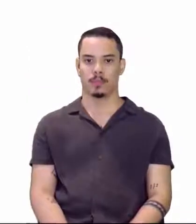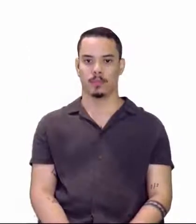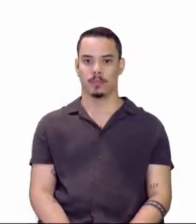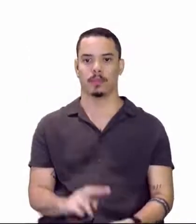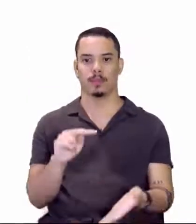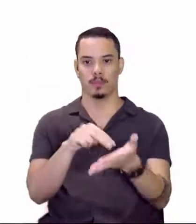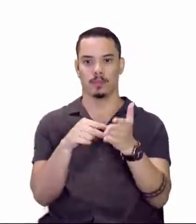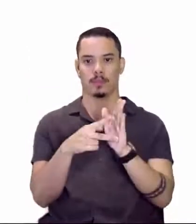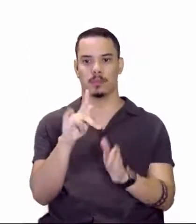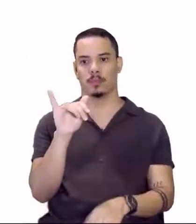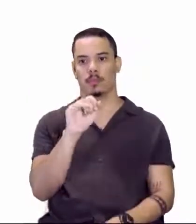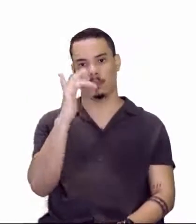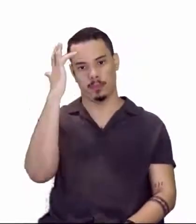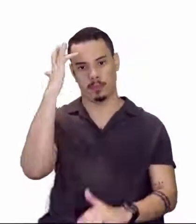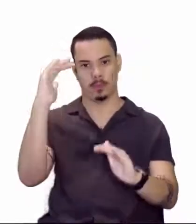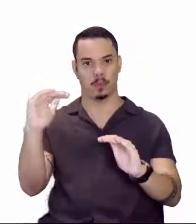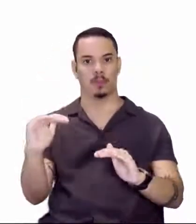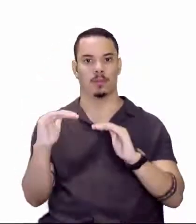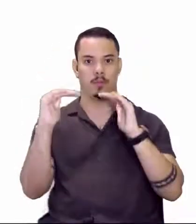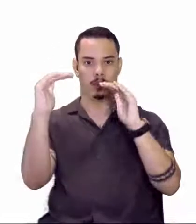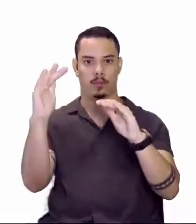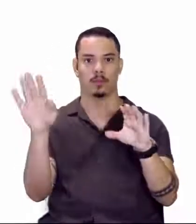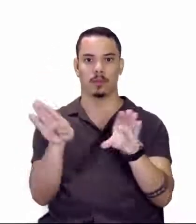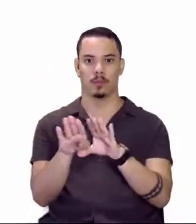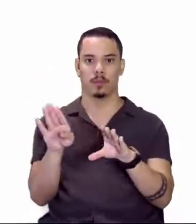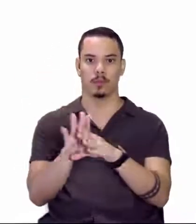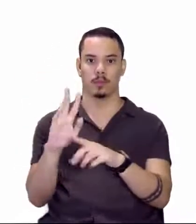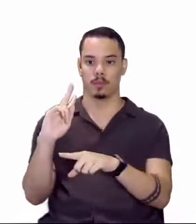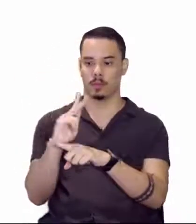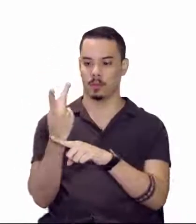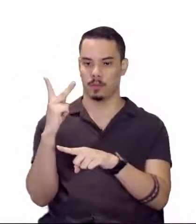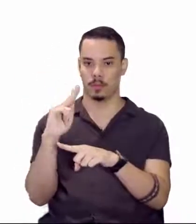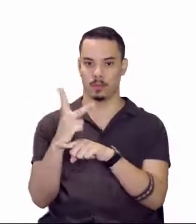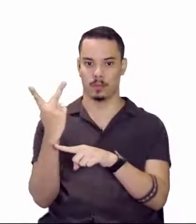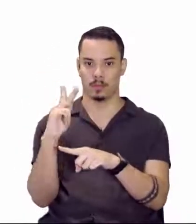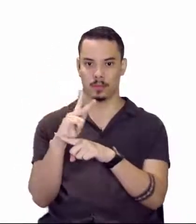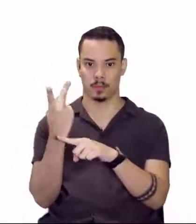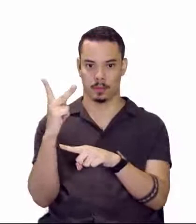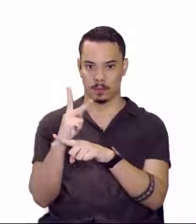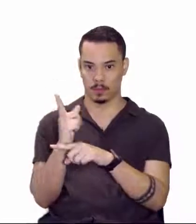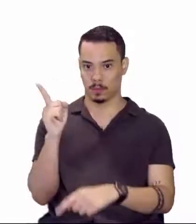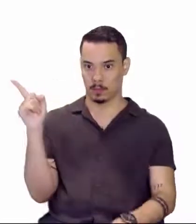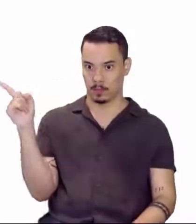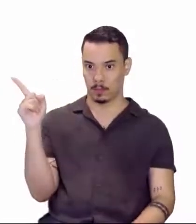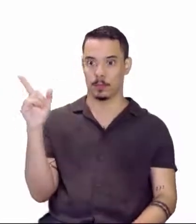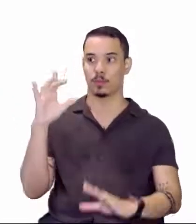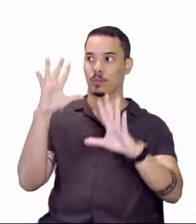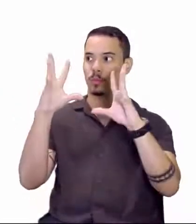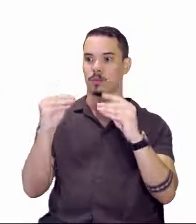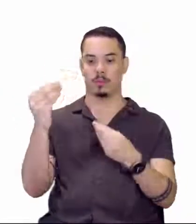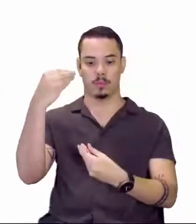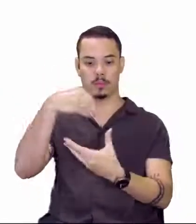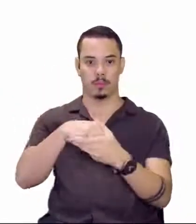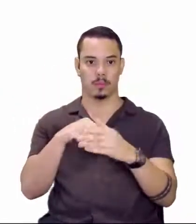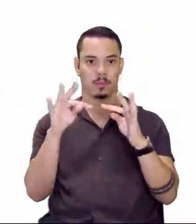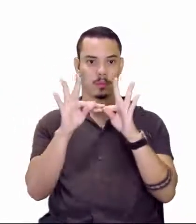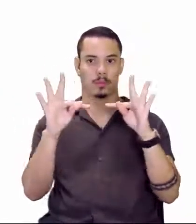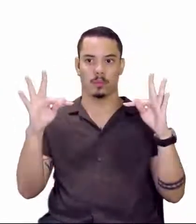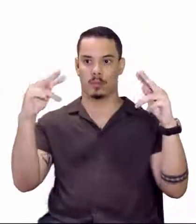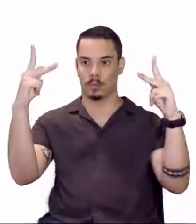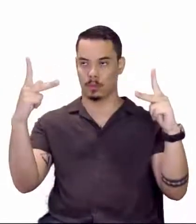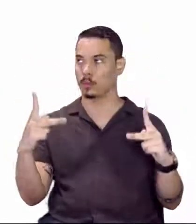e o hidrogênio. Portanto, nos elementos na tabela periódica, eles